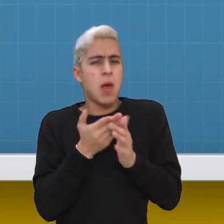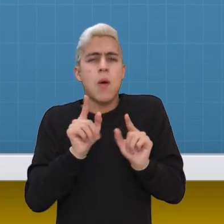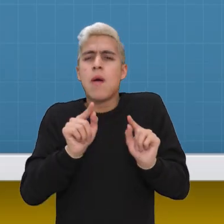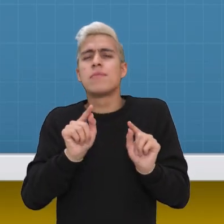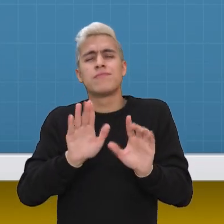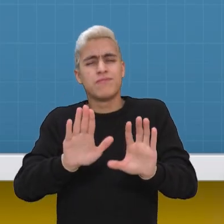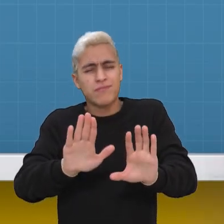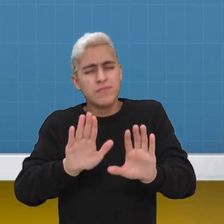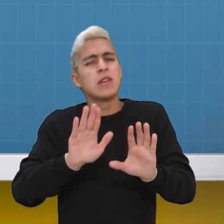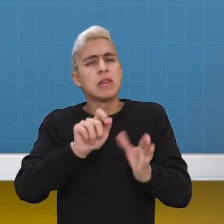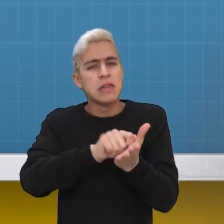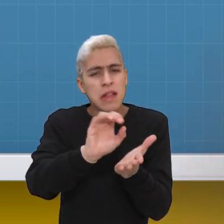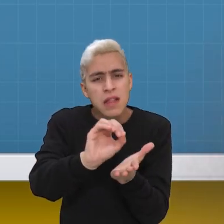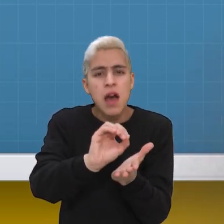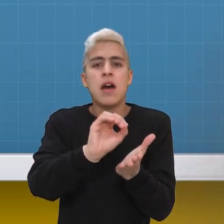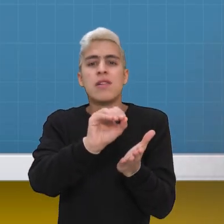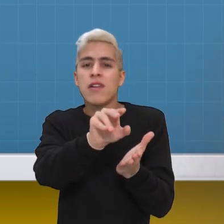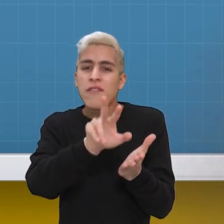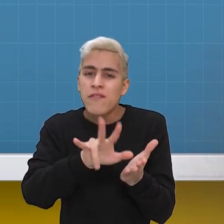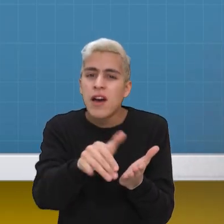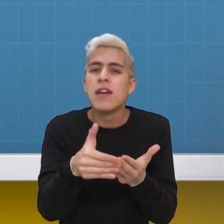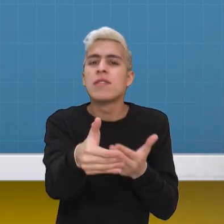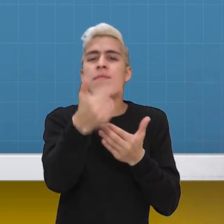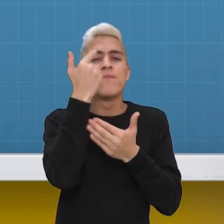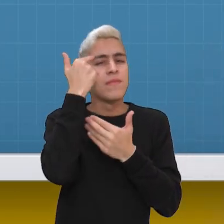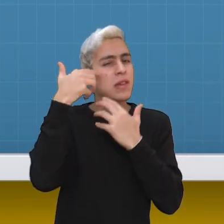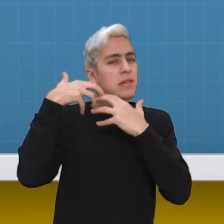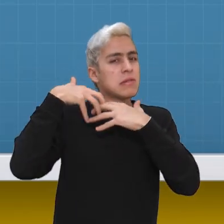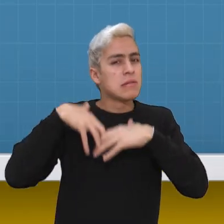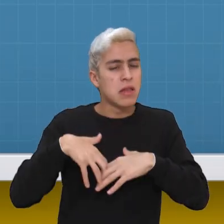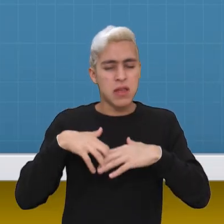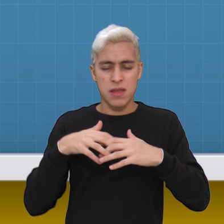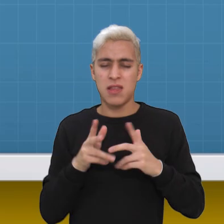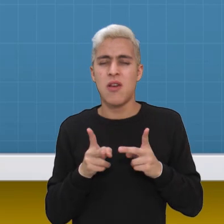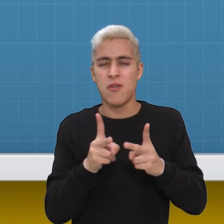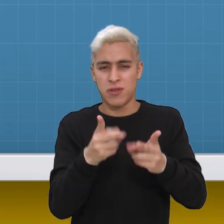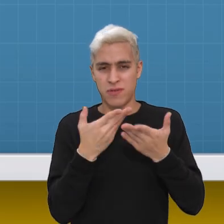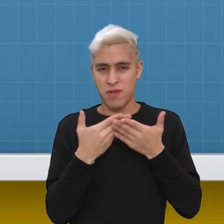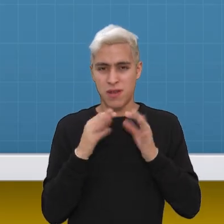aula, não vamos escrever, vamos só pensar. Vamos lá, continuando, pessoal.